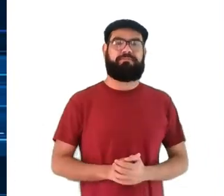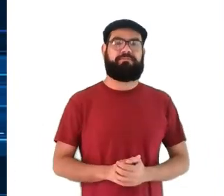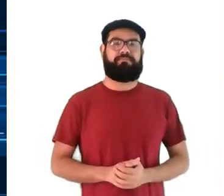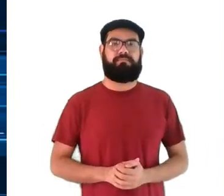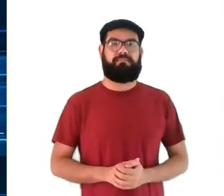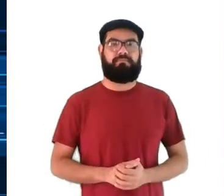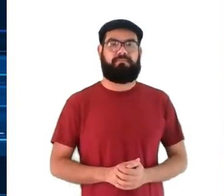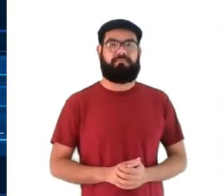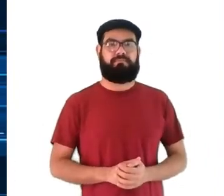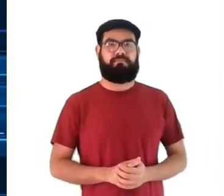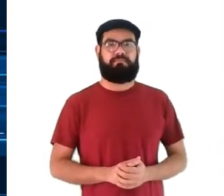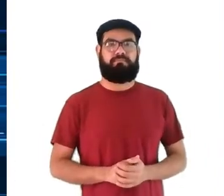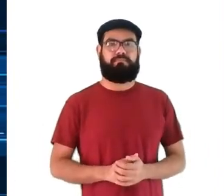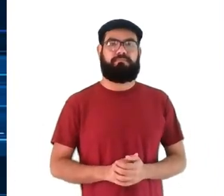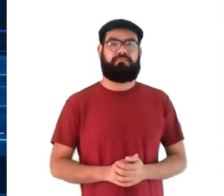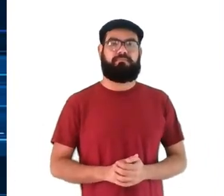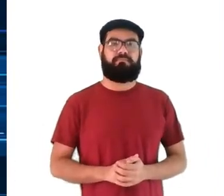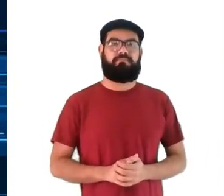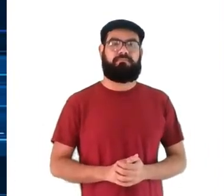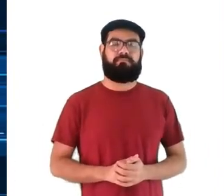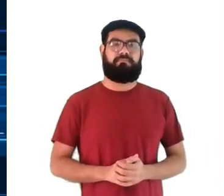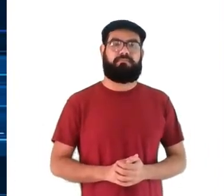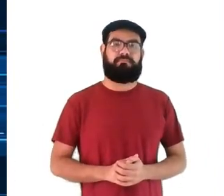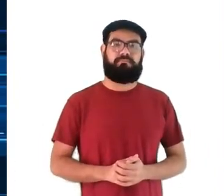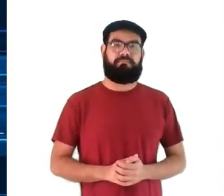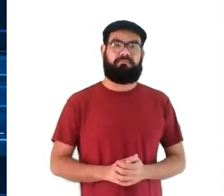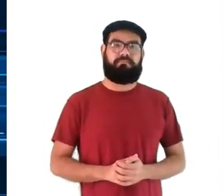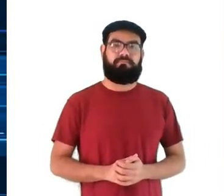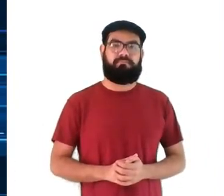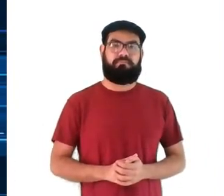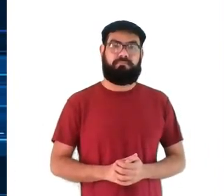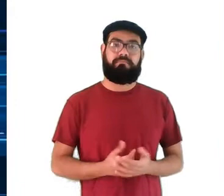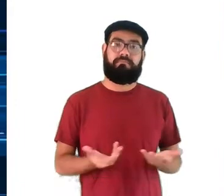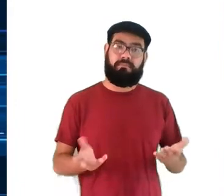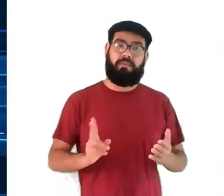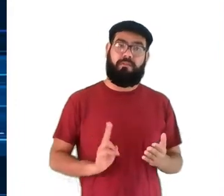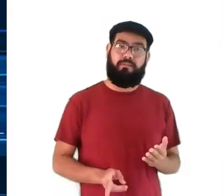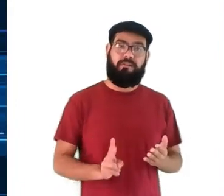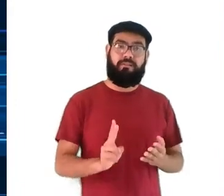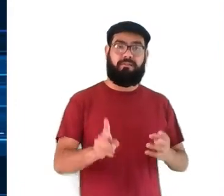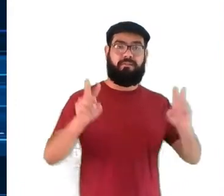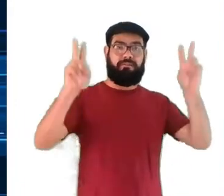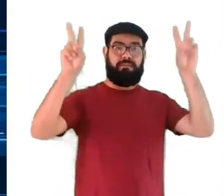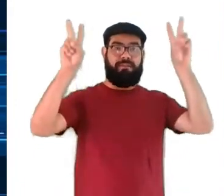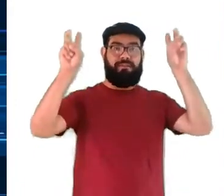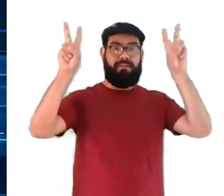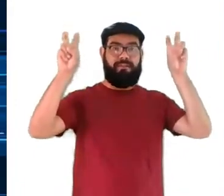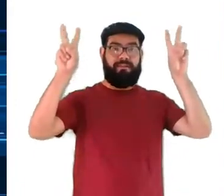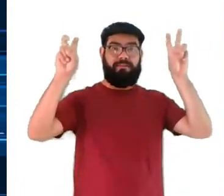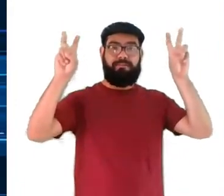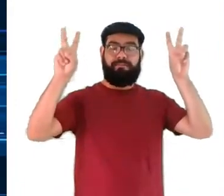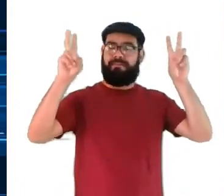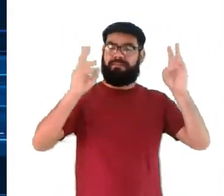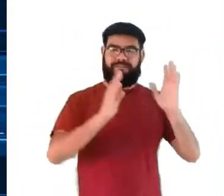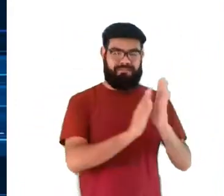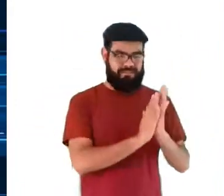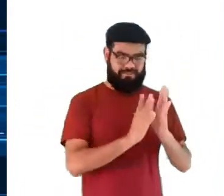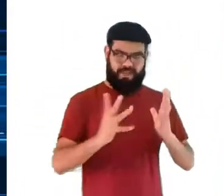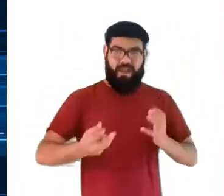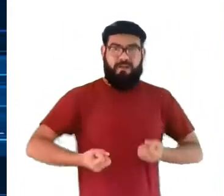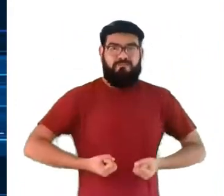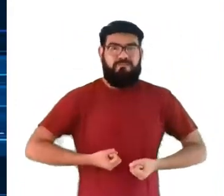aula, falando sobre esse tema e essa fase que é um turbilhão de hormônios, assim,